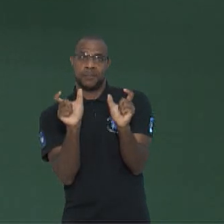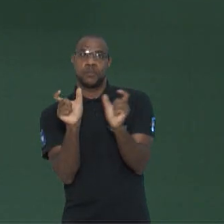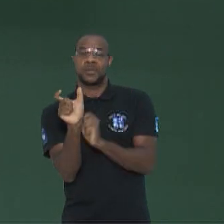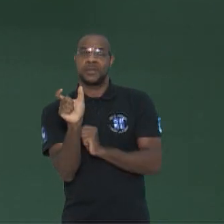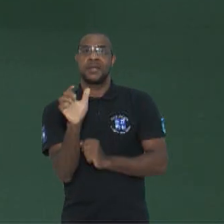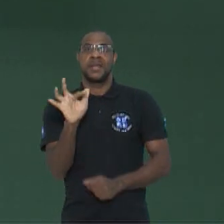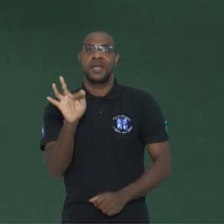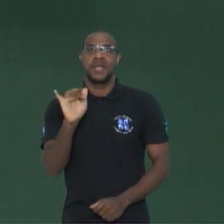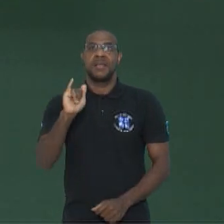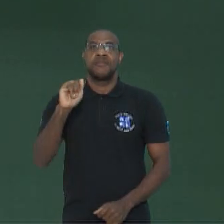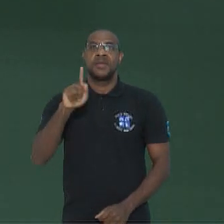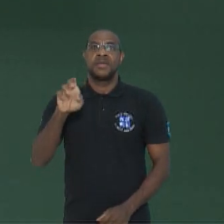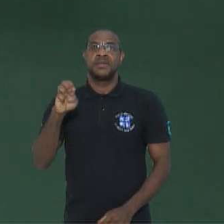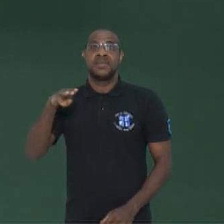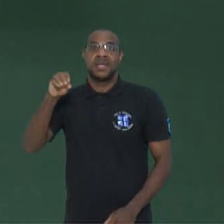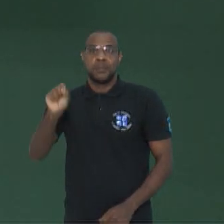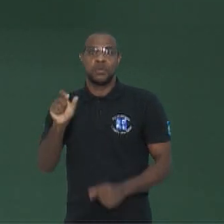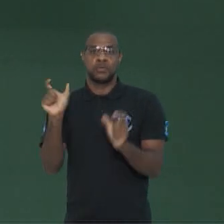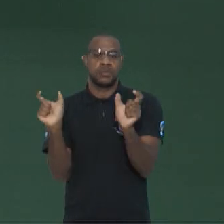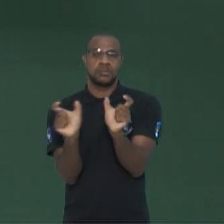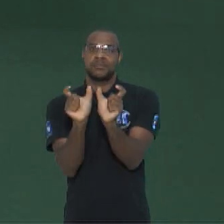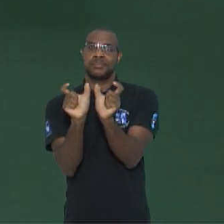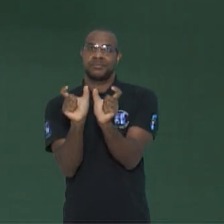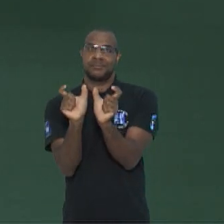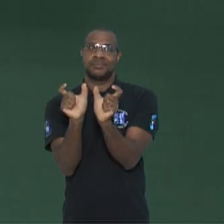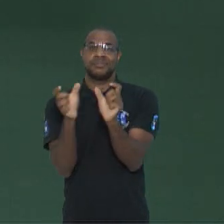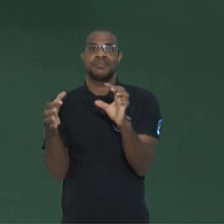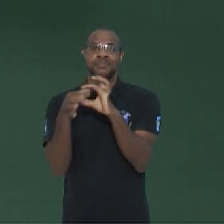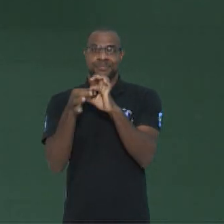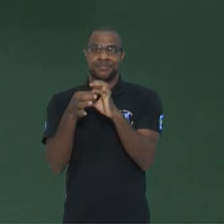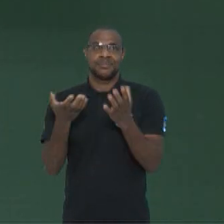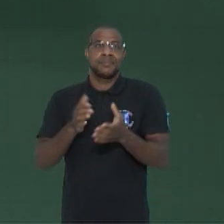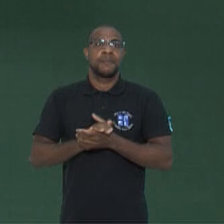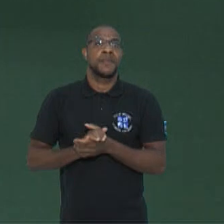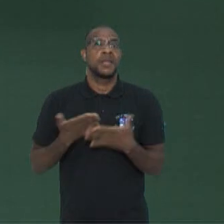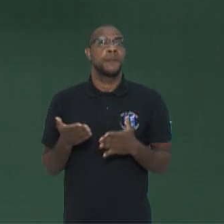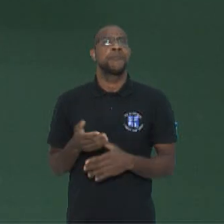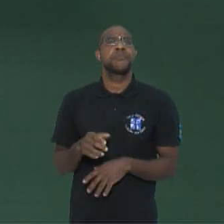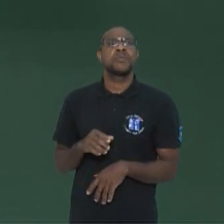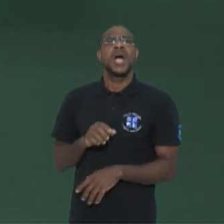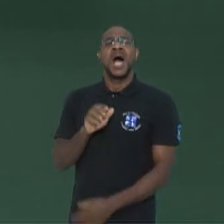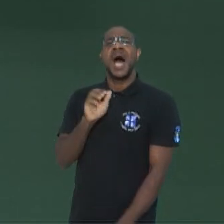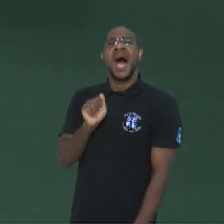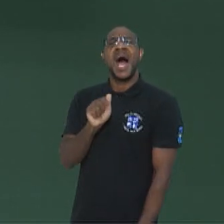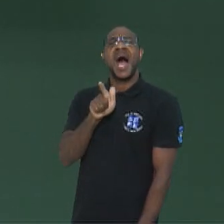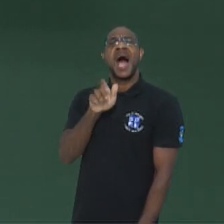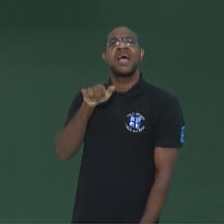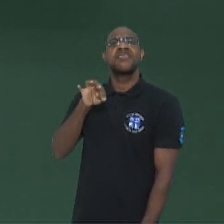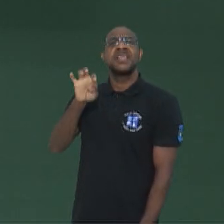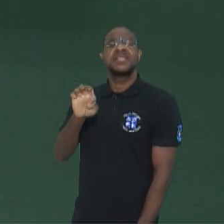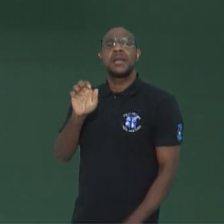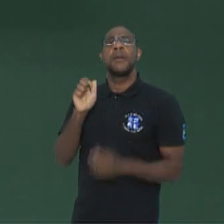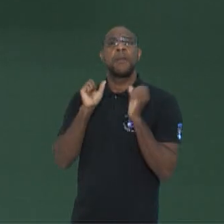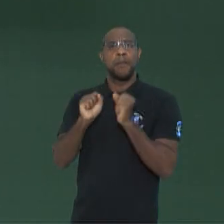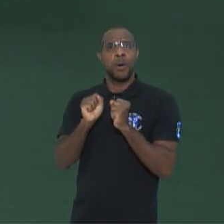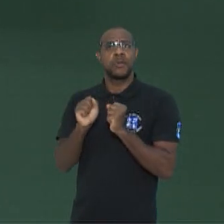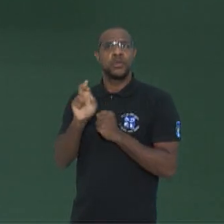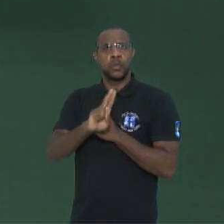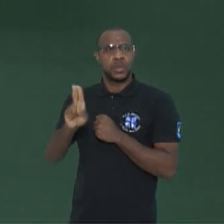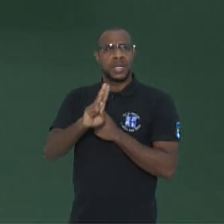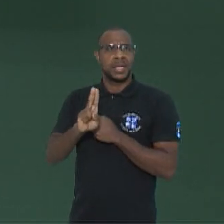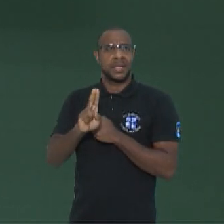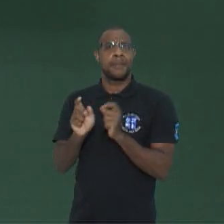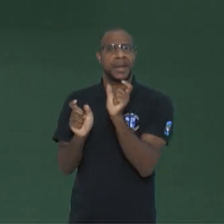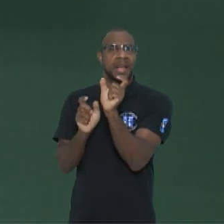plural, beleza? O agente pode usar? Pode, em situações mais informais, né?